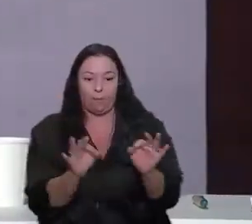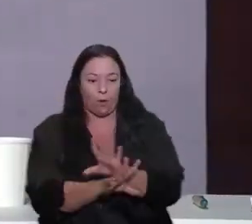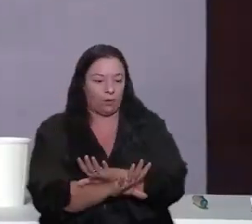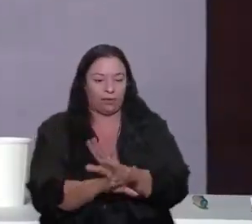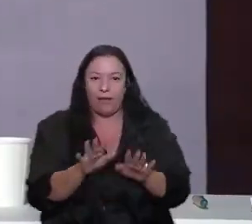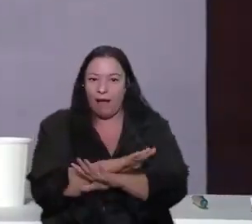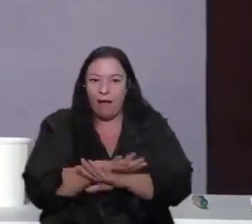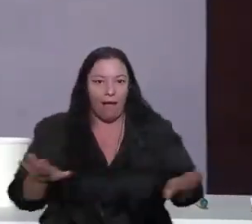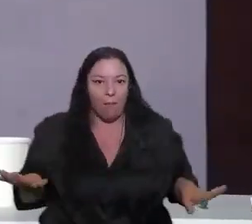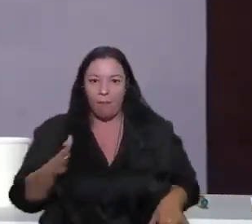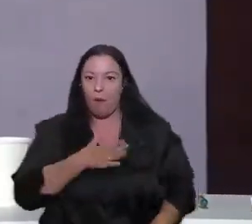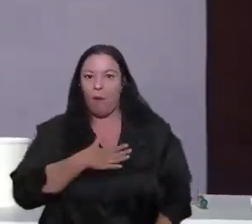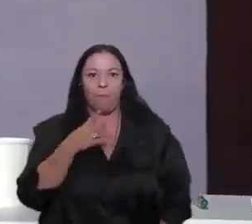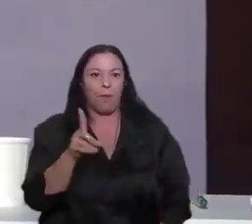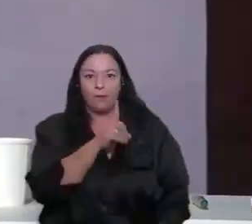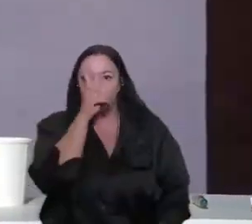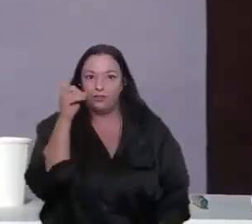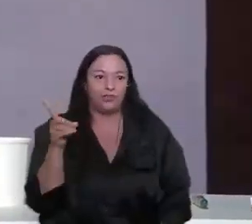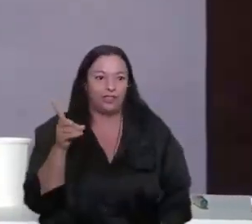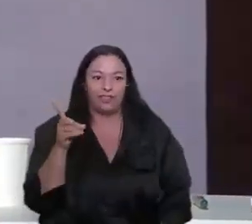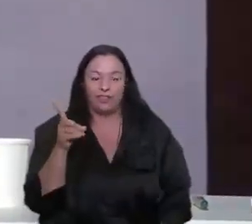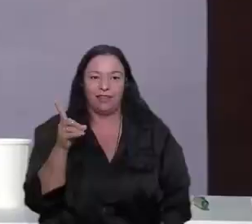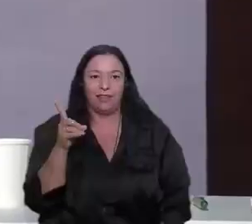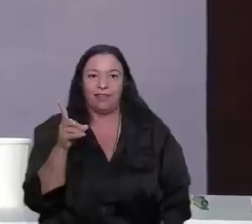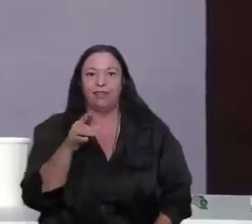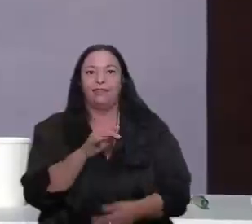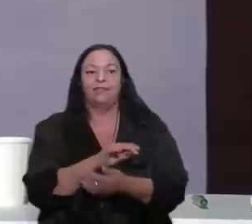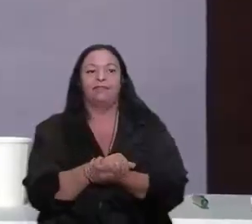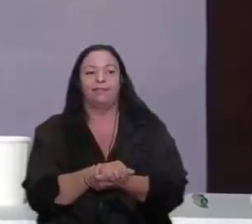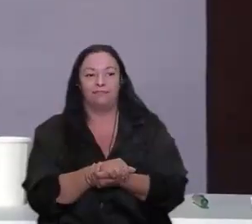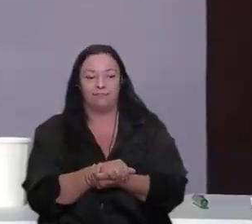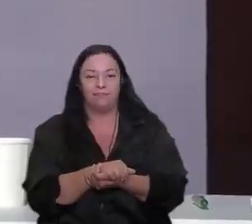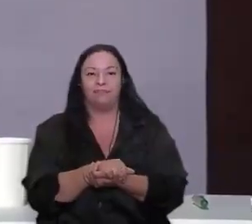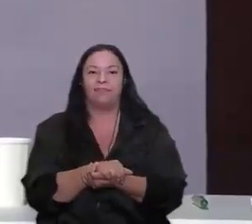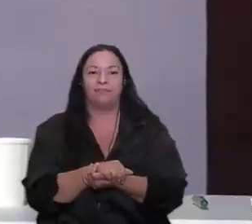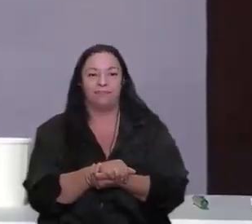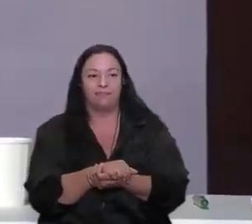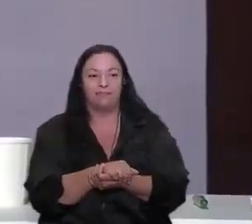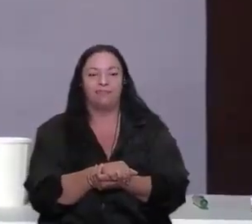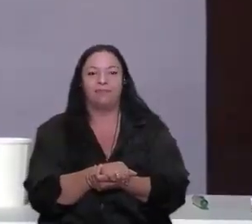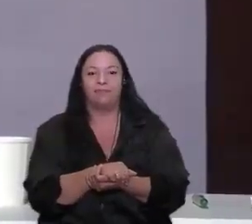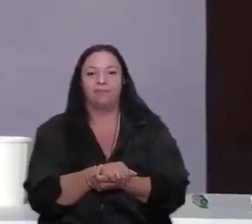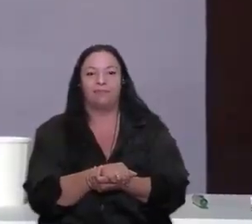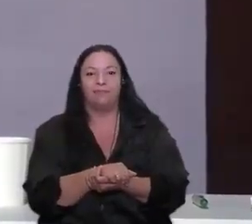dia. Né? Ou seja, a pessoa não tem nada de bom para dizer, mesmo assim, a pessoa responde com humor.